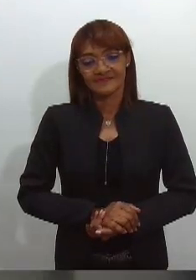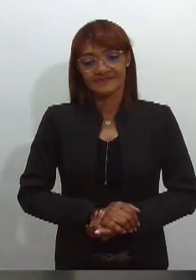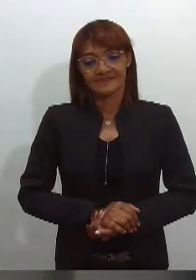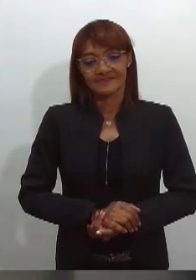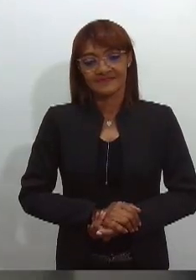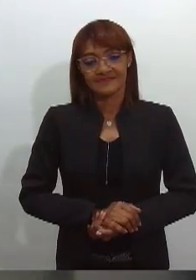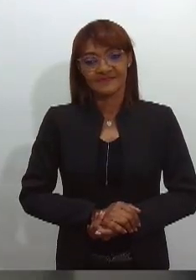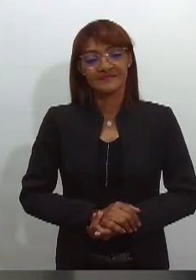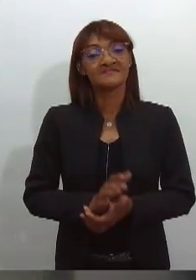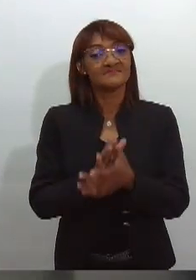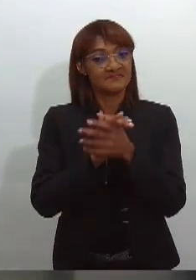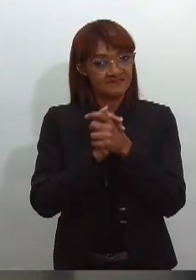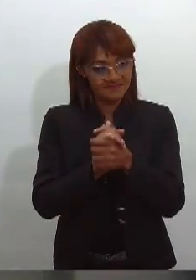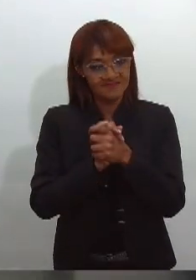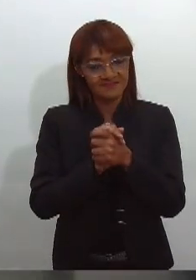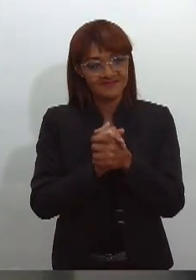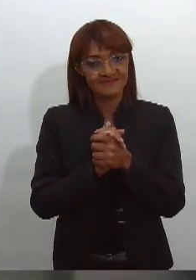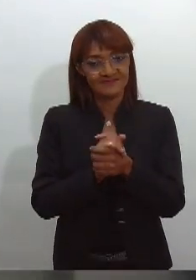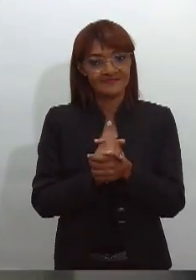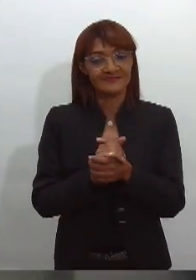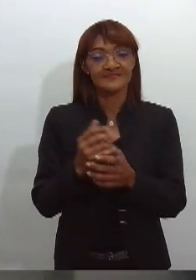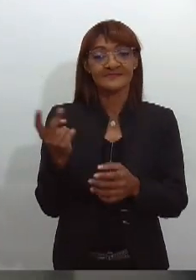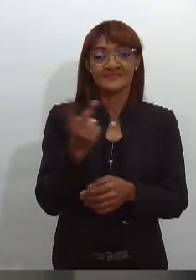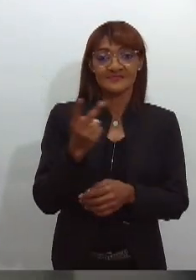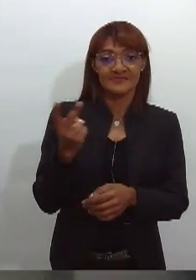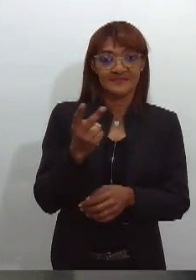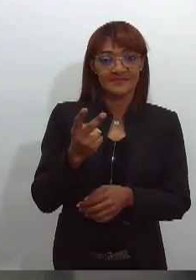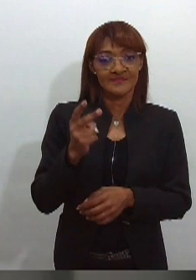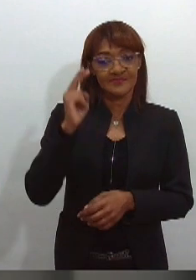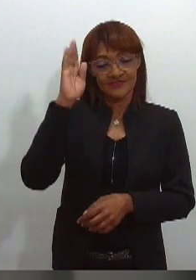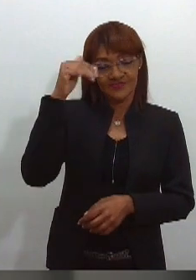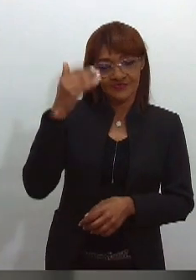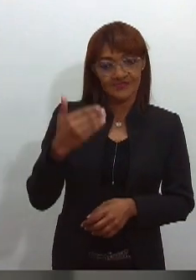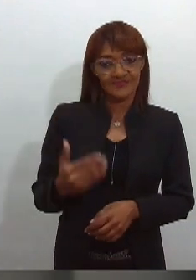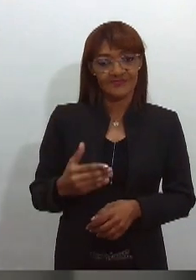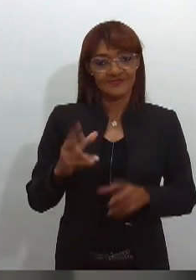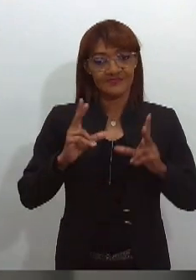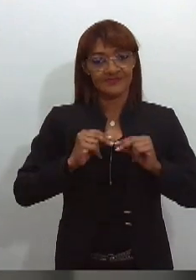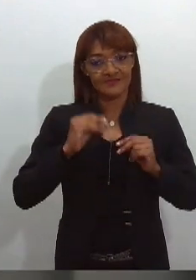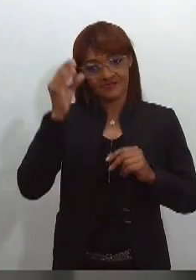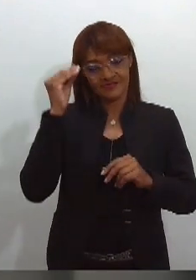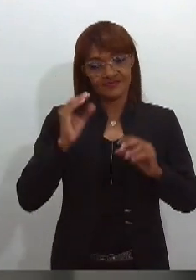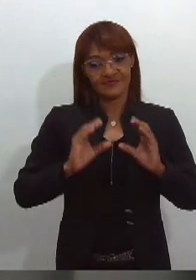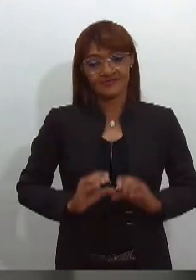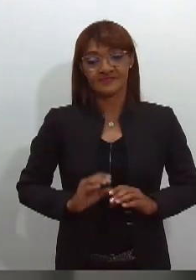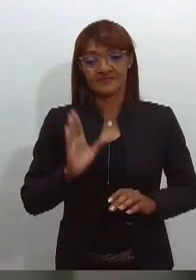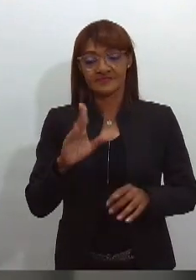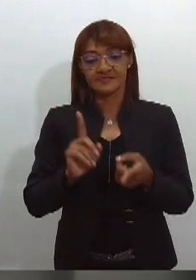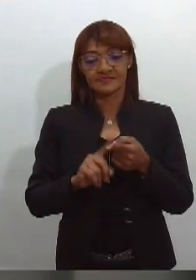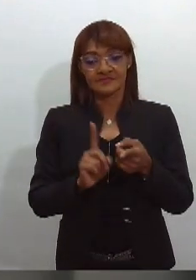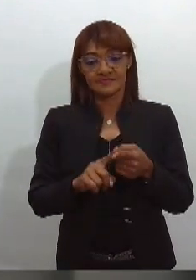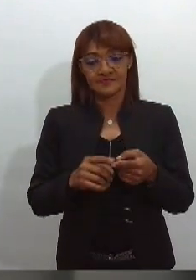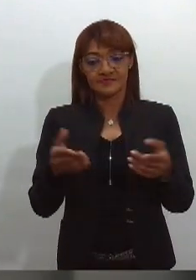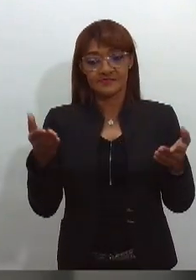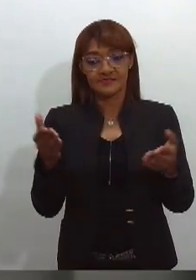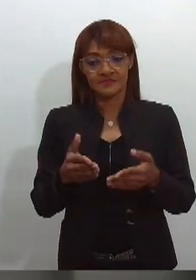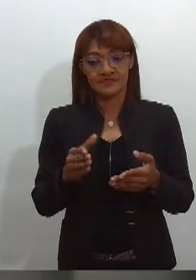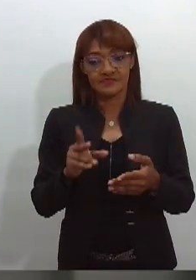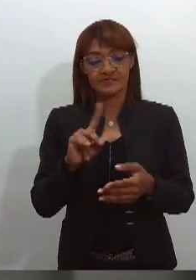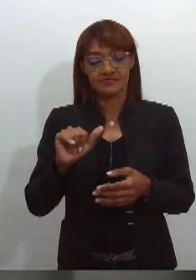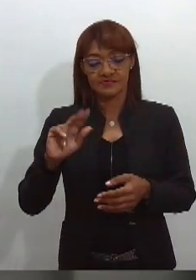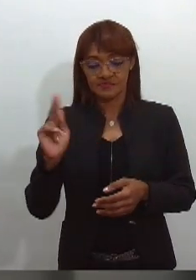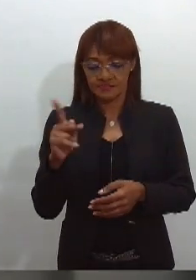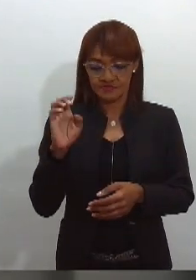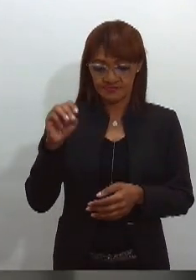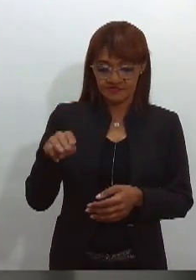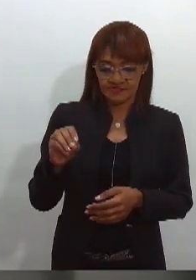Parabéns à Fernanda e à Marilda também pelo título de cidadania sergipana. E olha, o Centro de Hemoterapia de Sergipe, EMOSI, iniciou